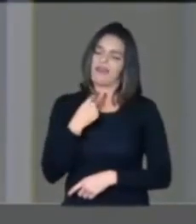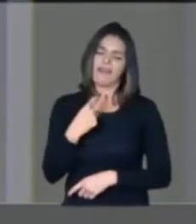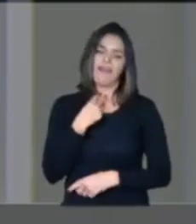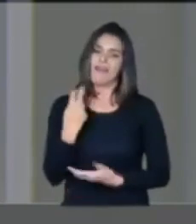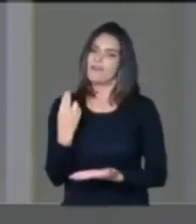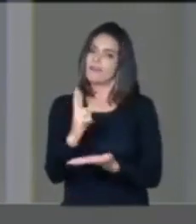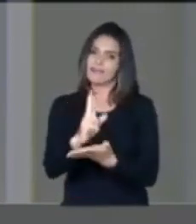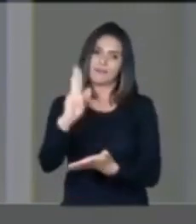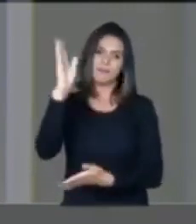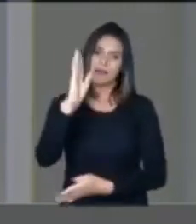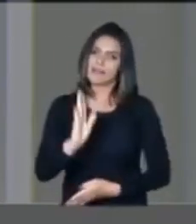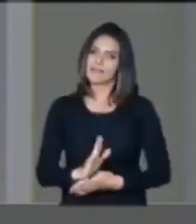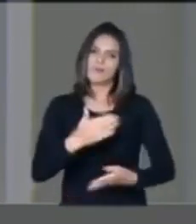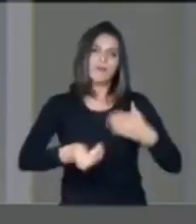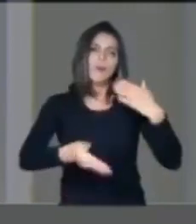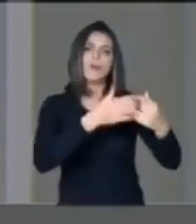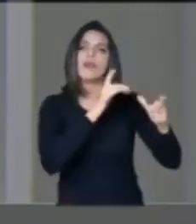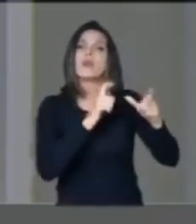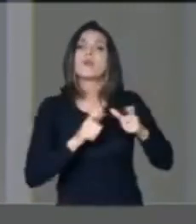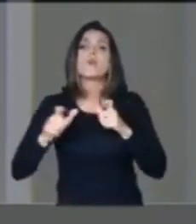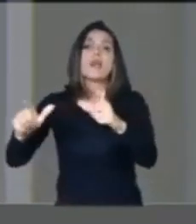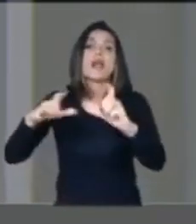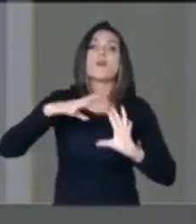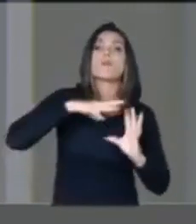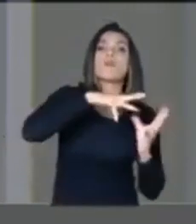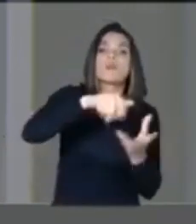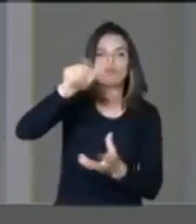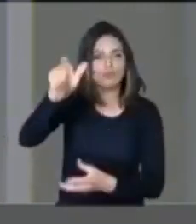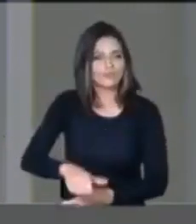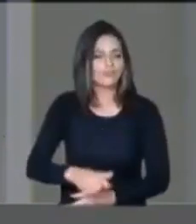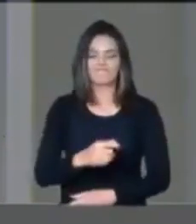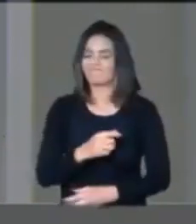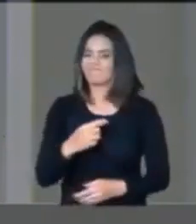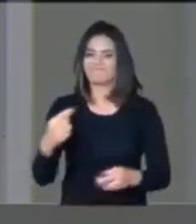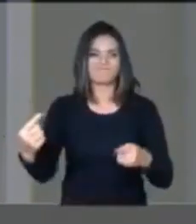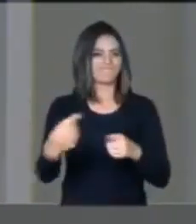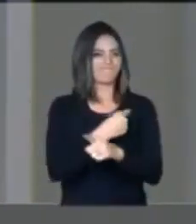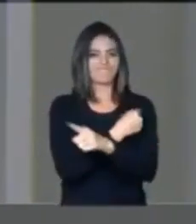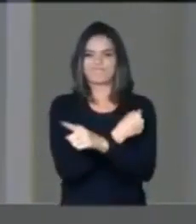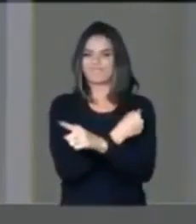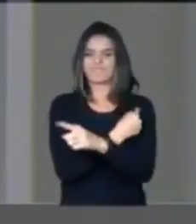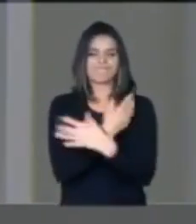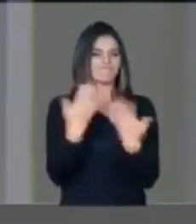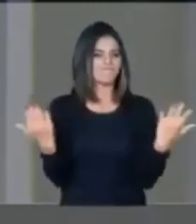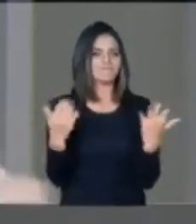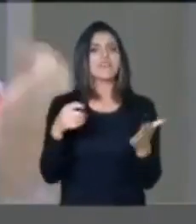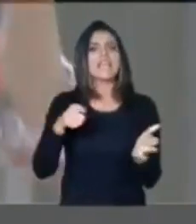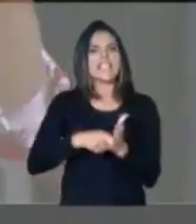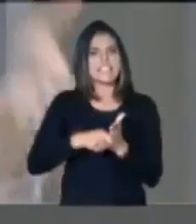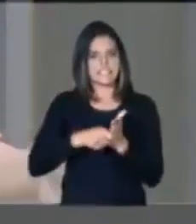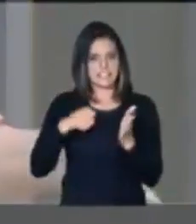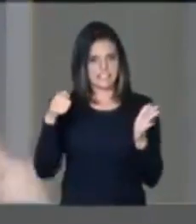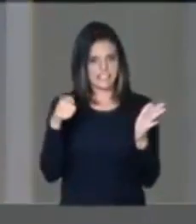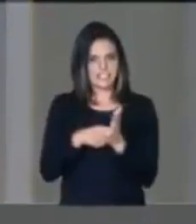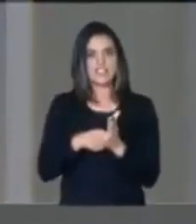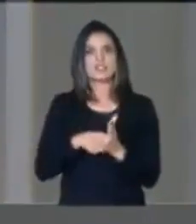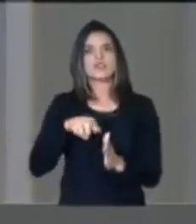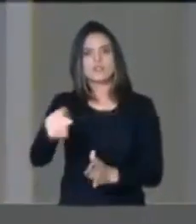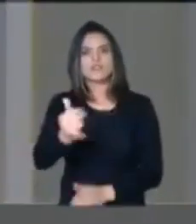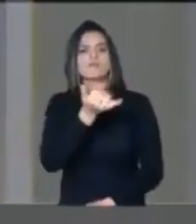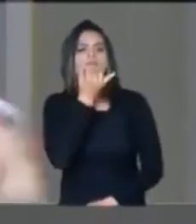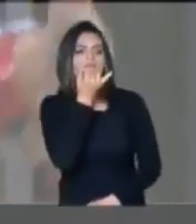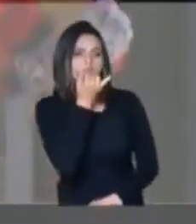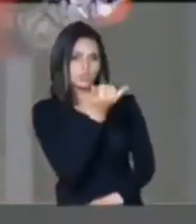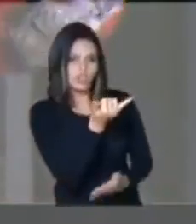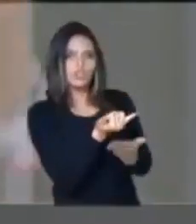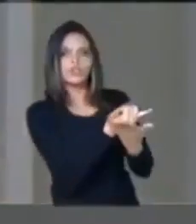de representar o país em qualquer lugar do mundo, muito menos no parlamento brasileiro. Eu exijo um desagravo ao